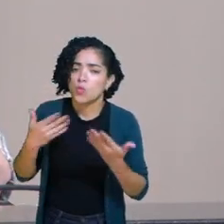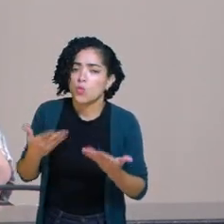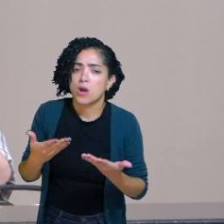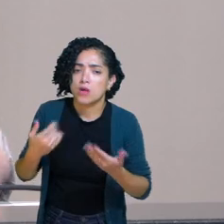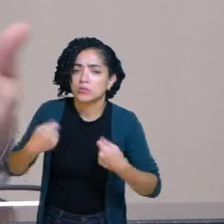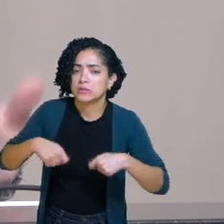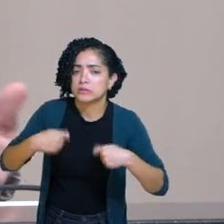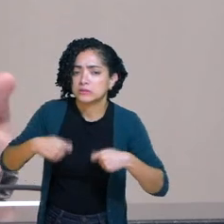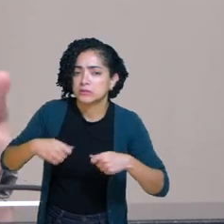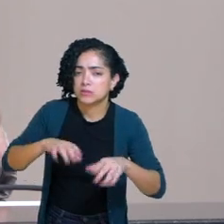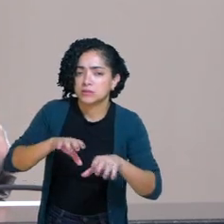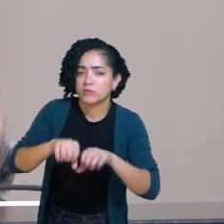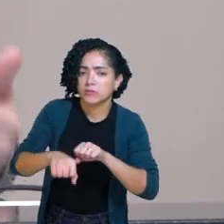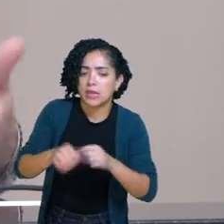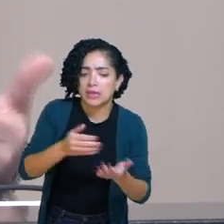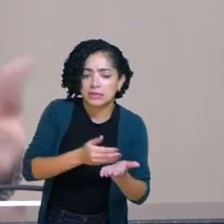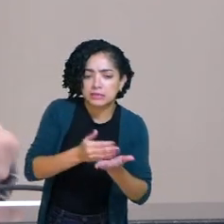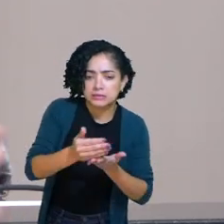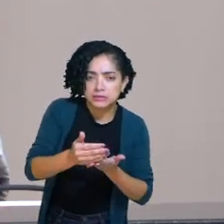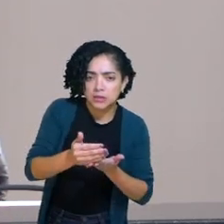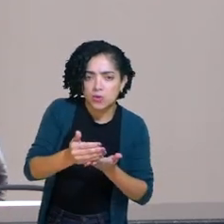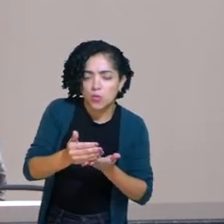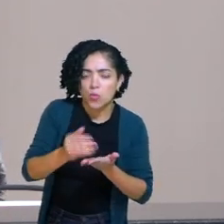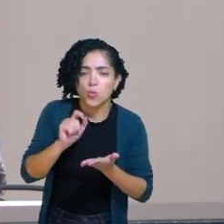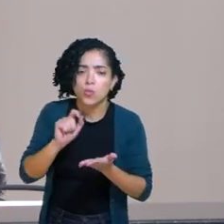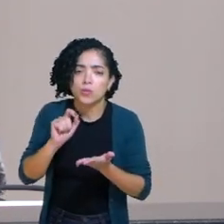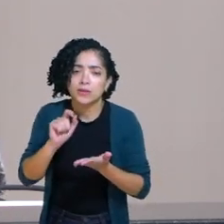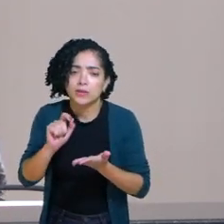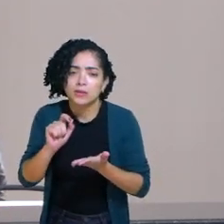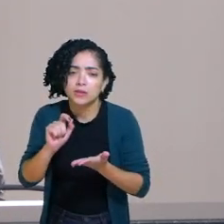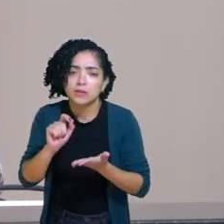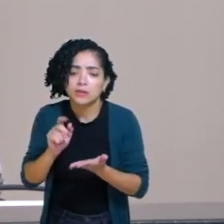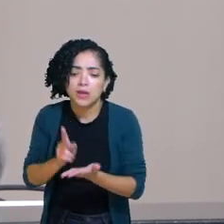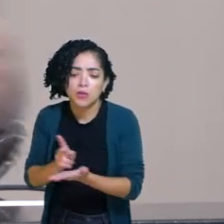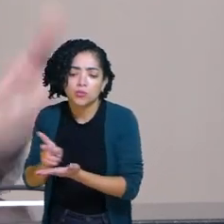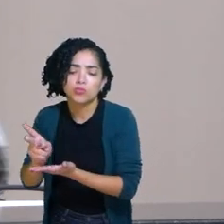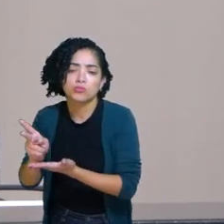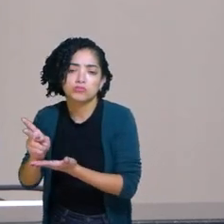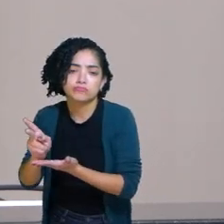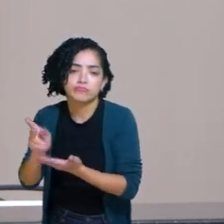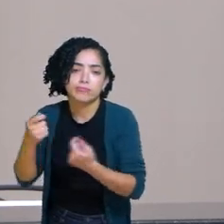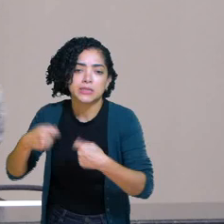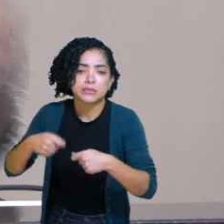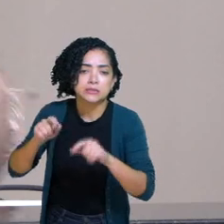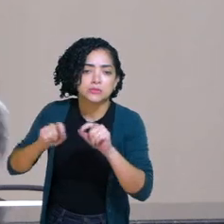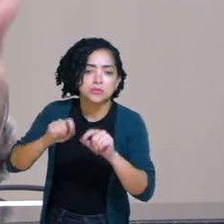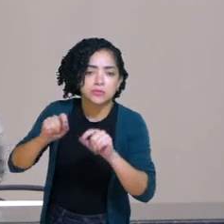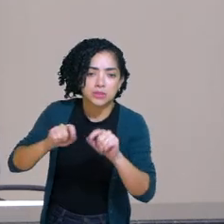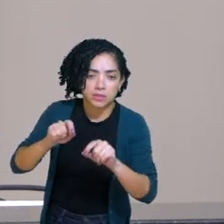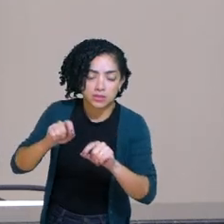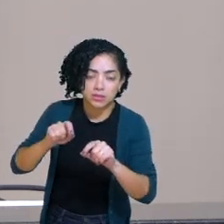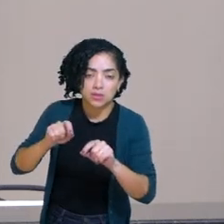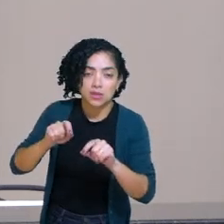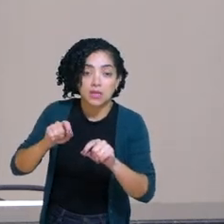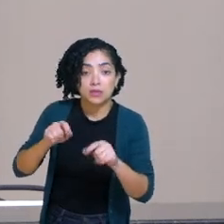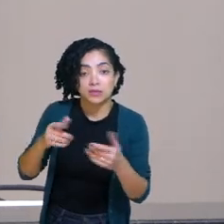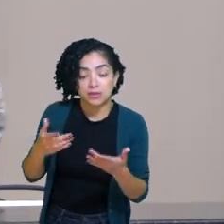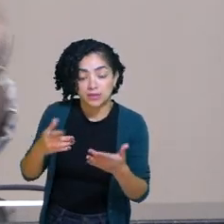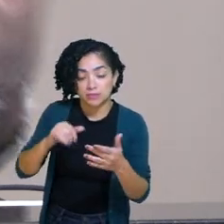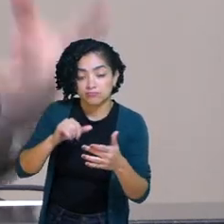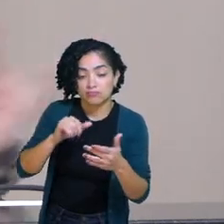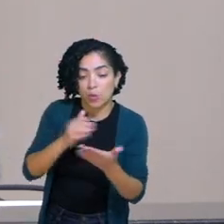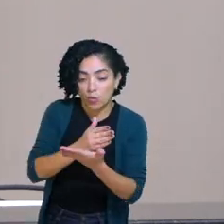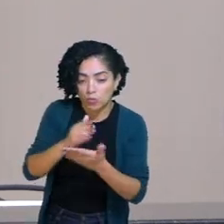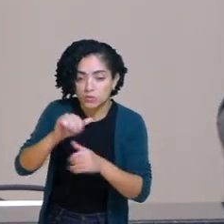da formação Inicial e e o que que demanda continuada nós enquanto rede né tivemos mudança da